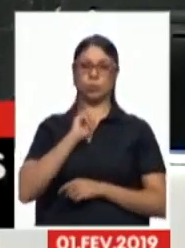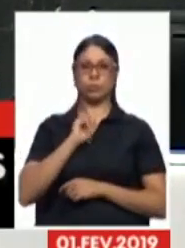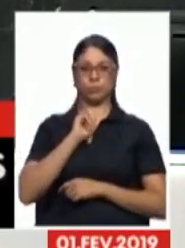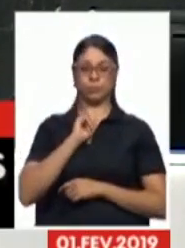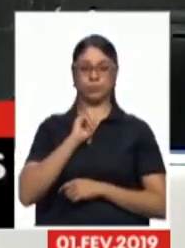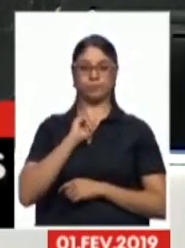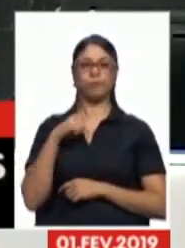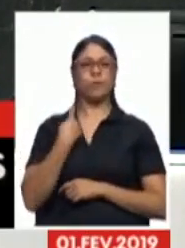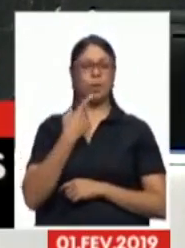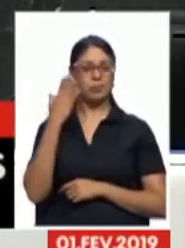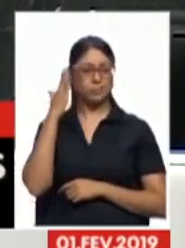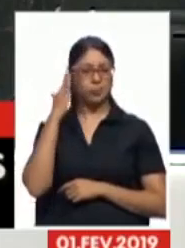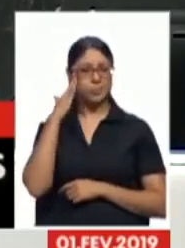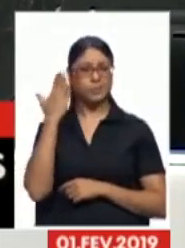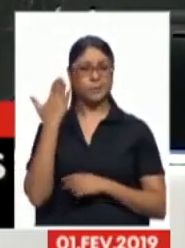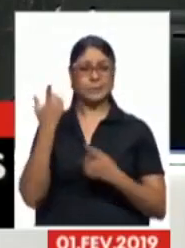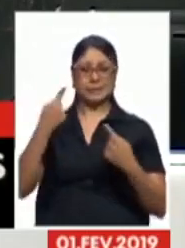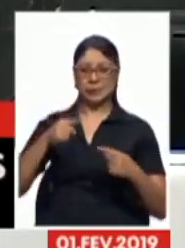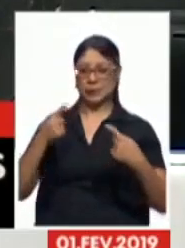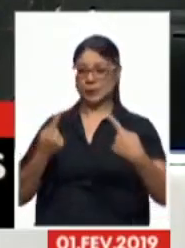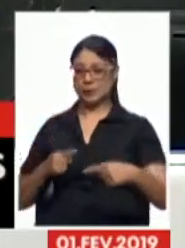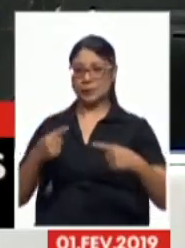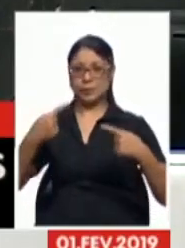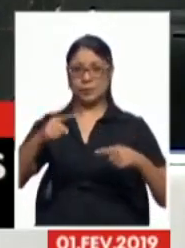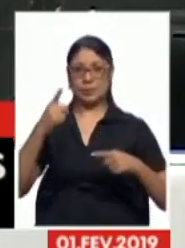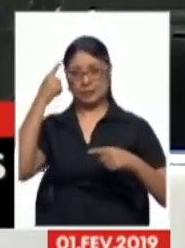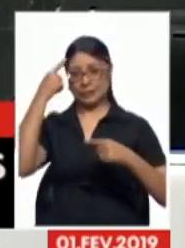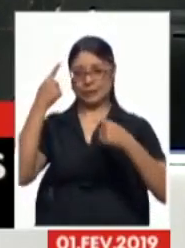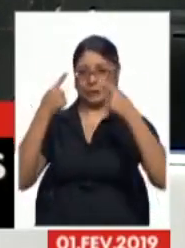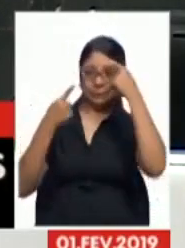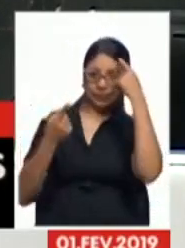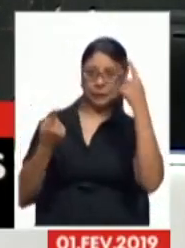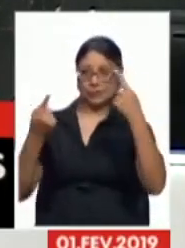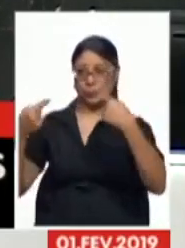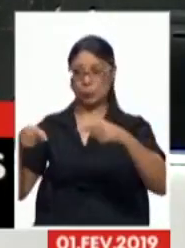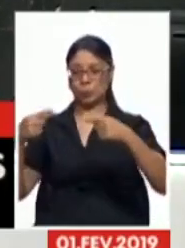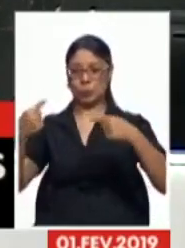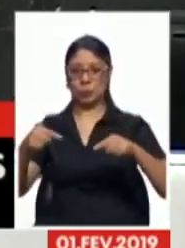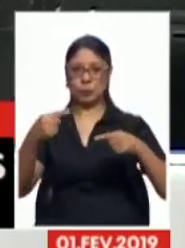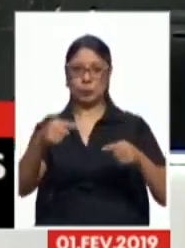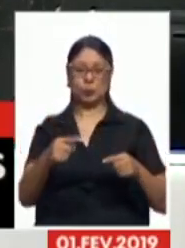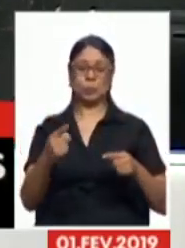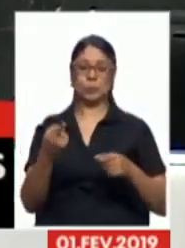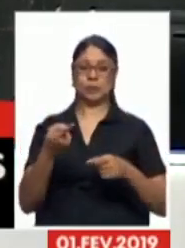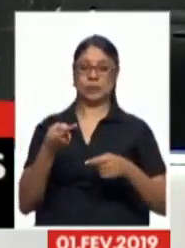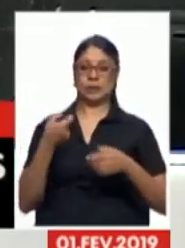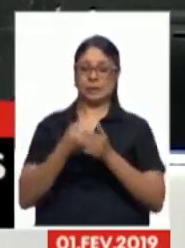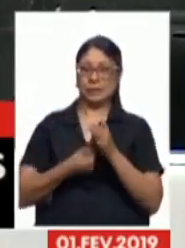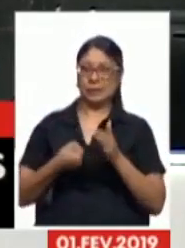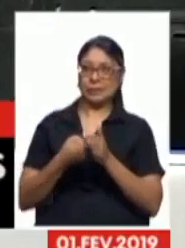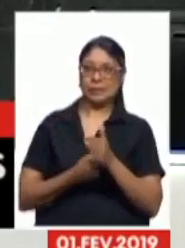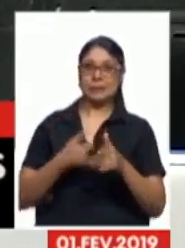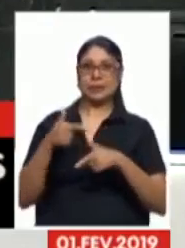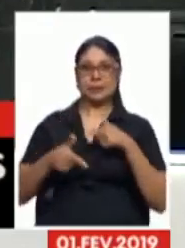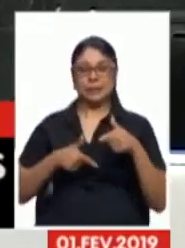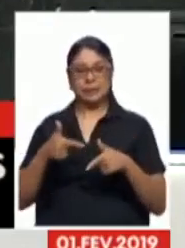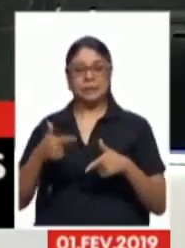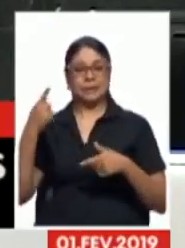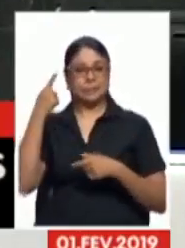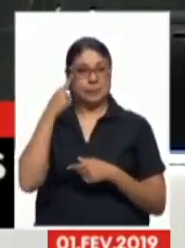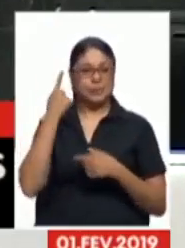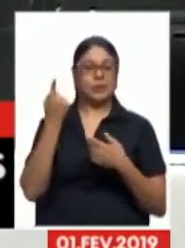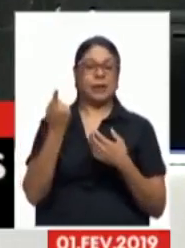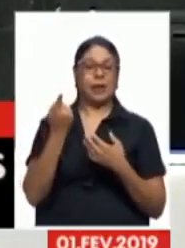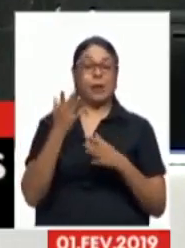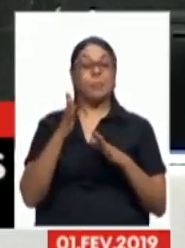o confronto das ideias, o debate, o diálogo incansável rumo ao entendimento, sem dúvida requerem